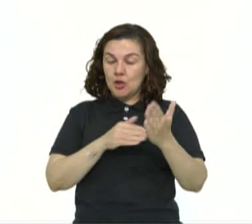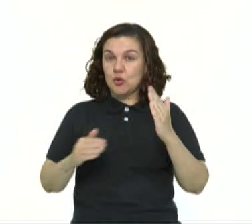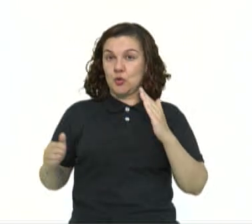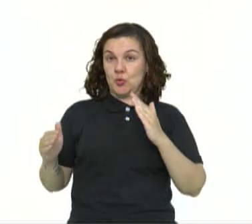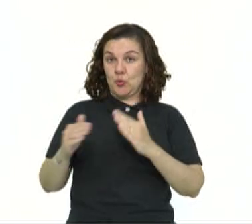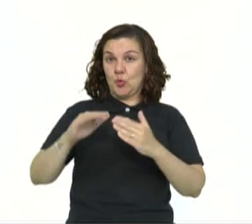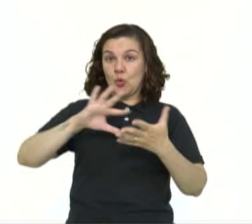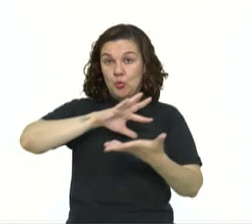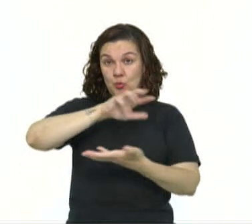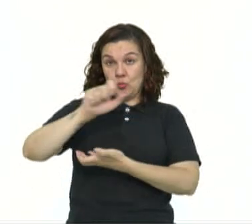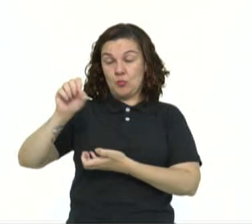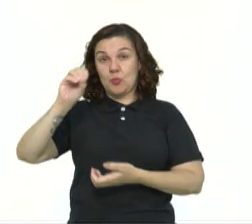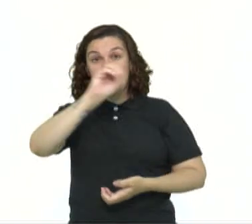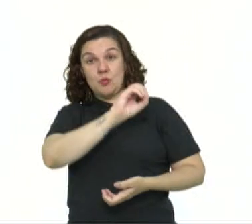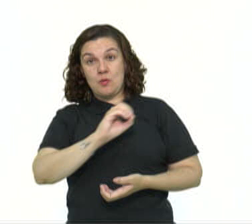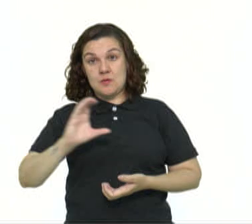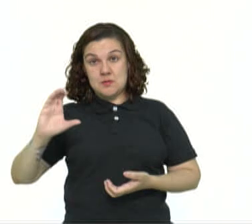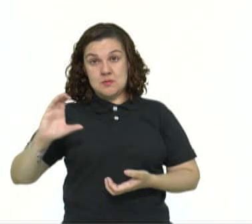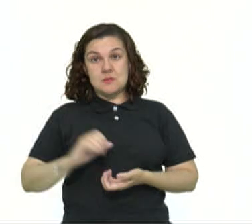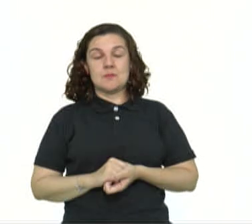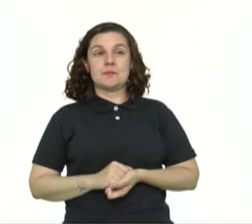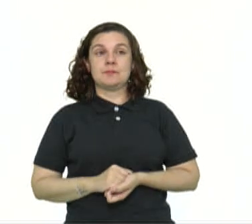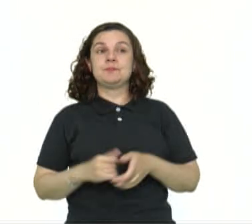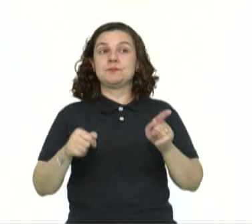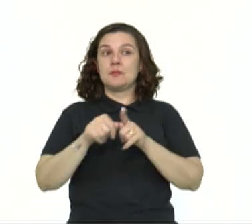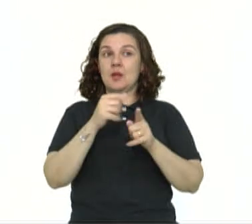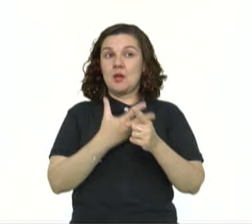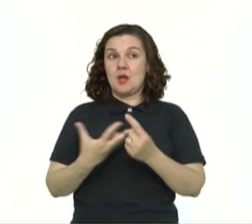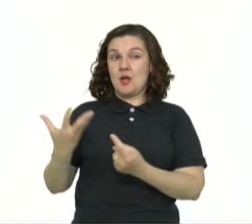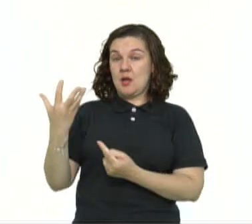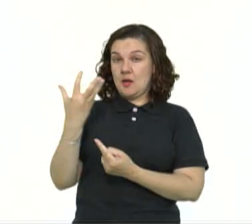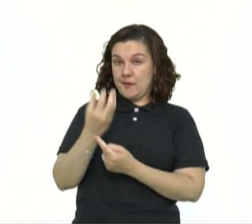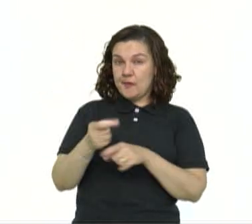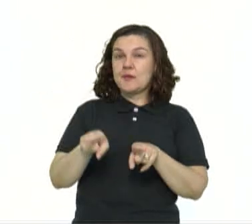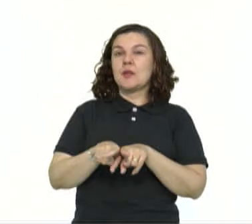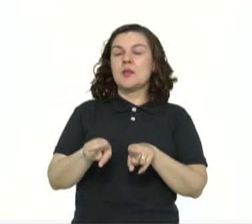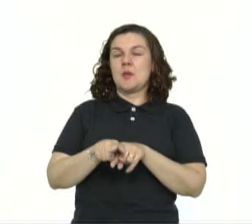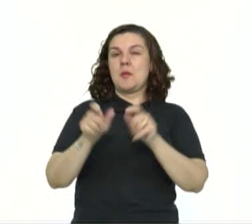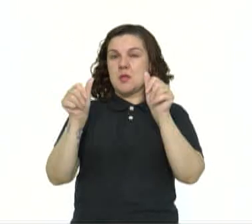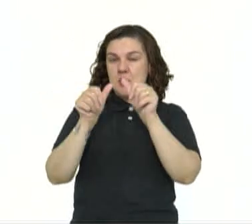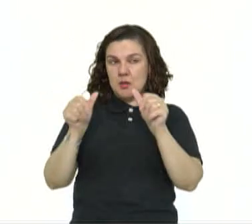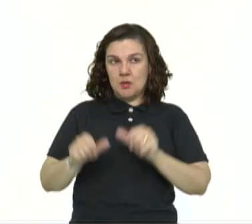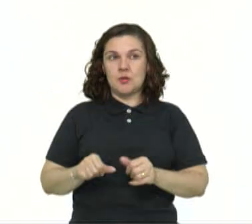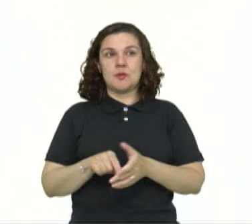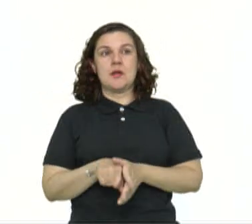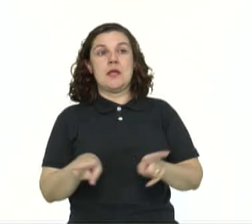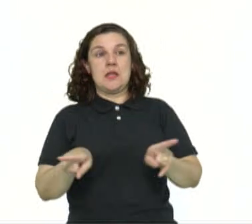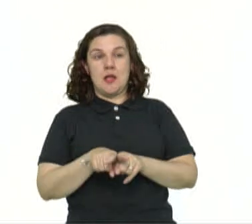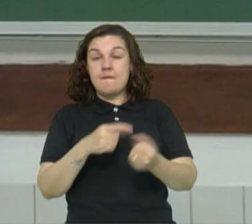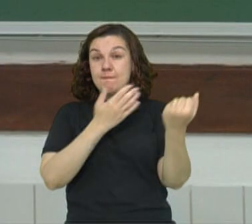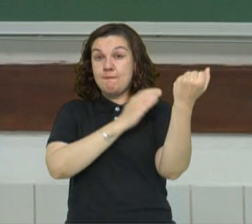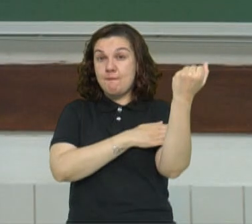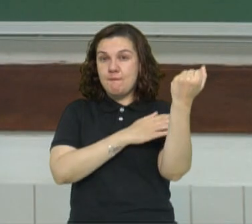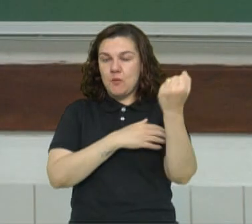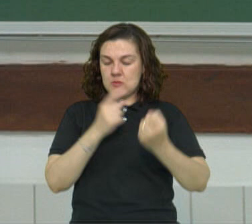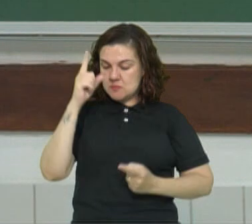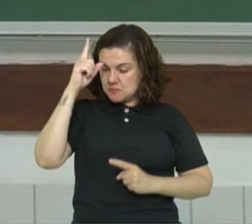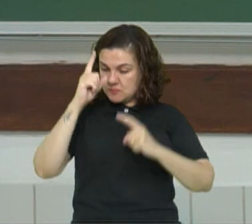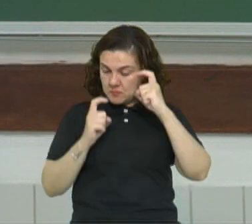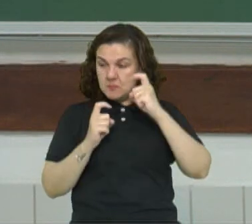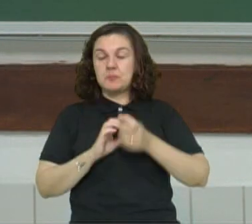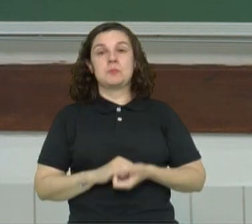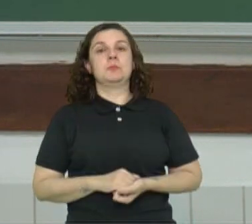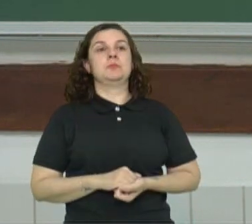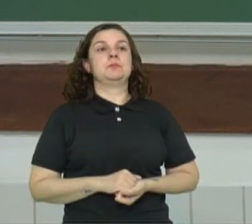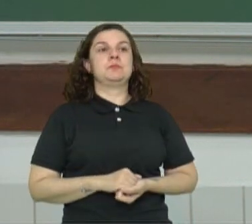mundo ocidental. Arte em esculturas rústicas, grande força na sua